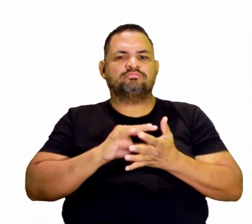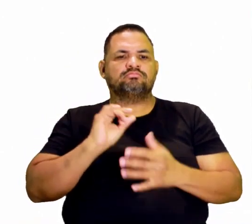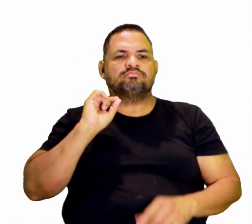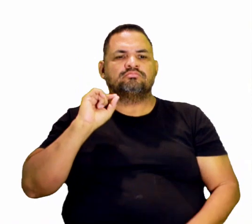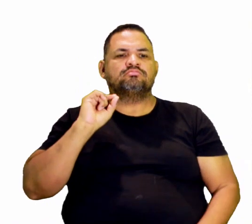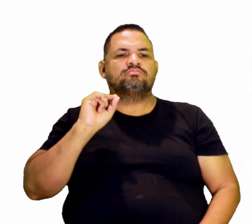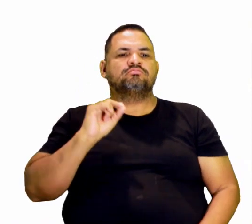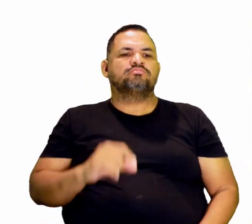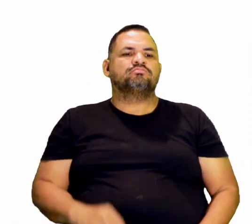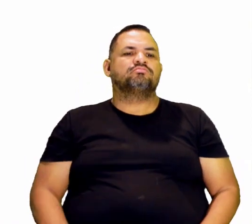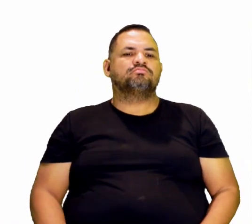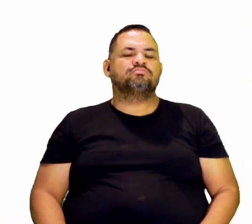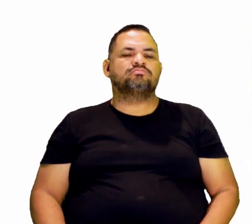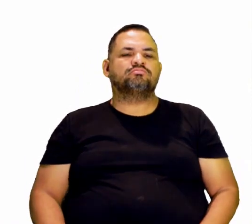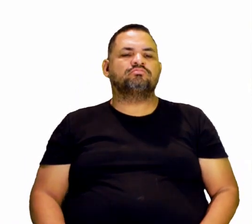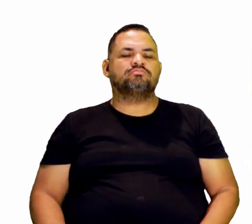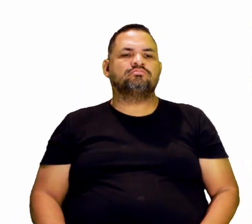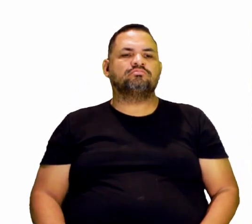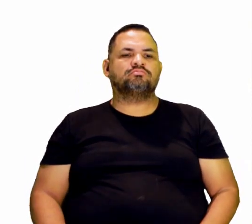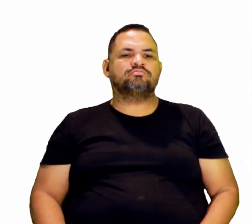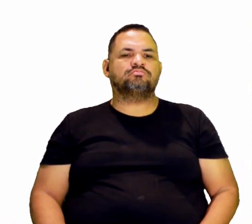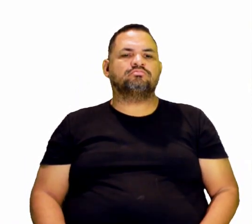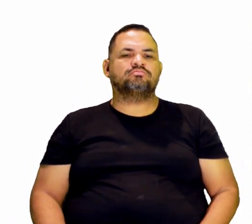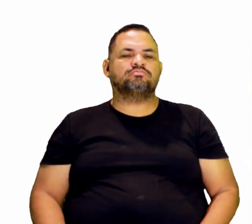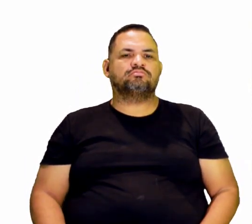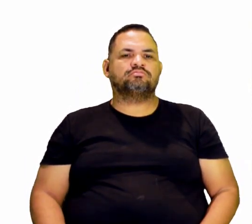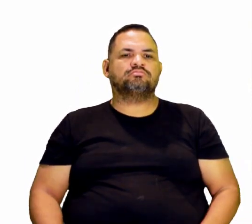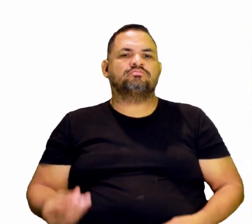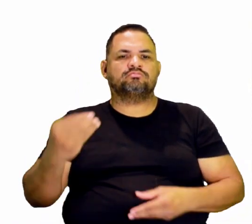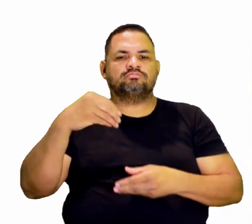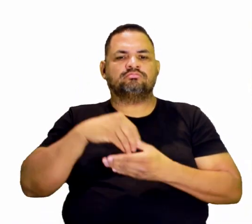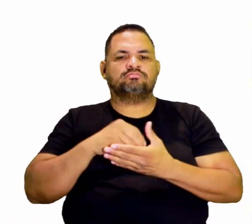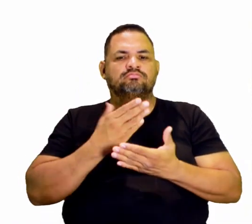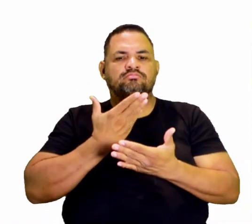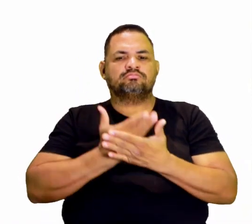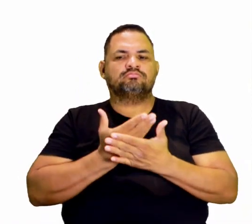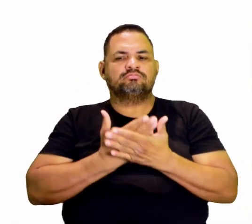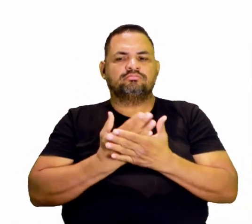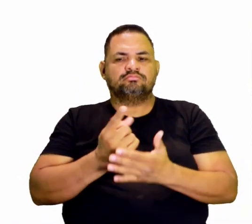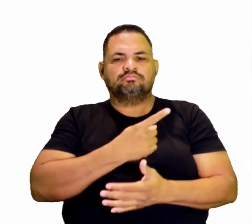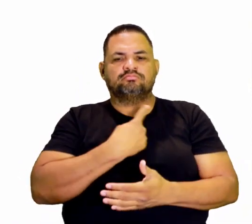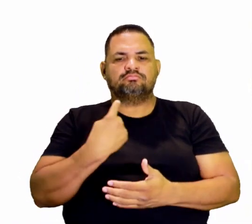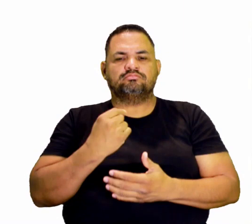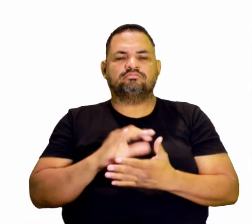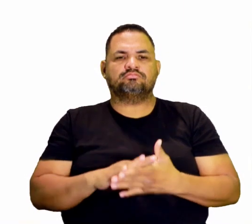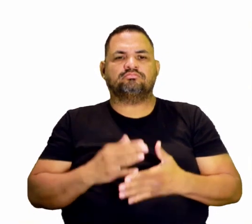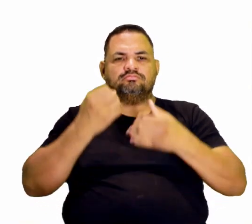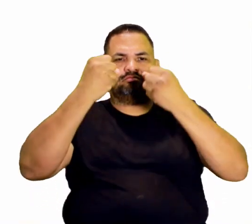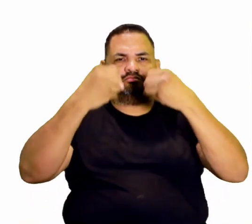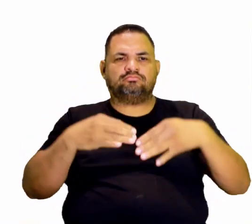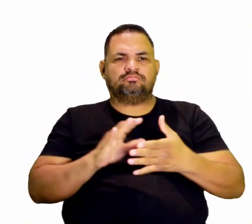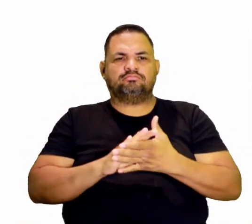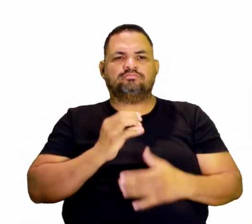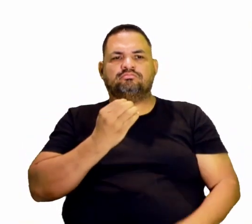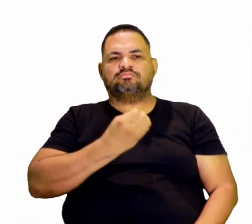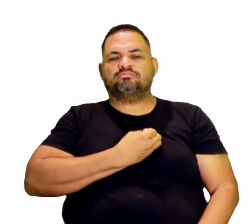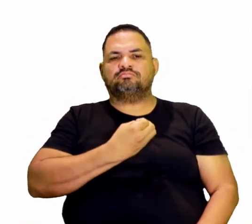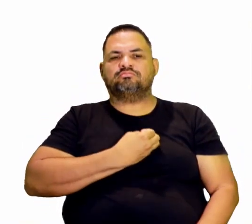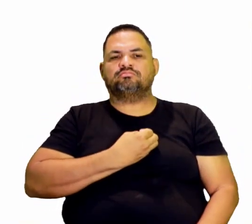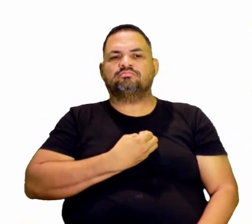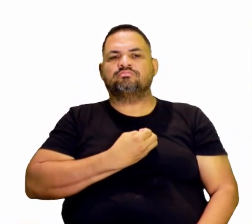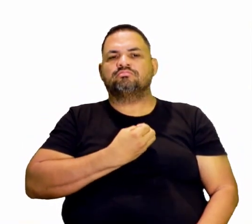que tem a ver com os nossos estudos, né? O que concorda, o que é adequado. Na questão 5,